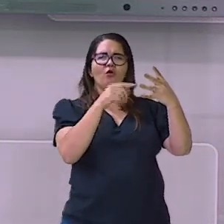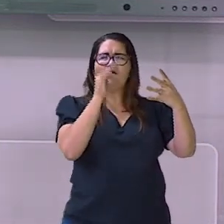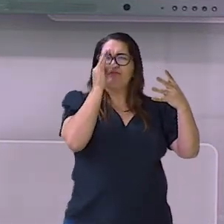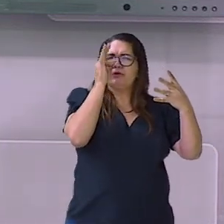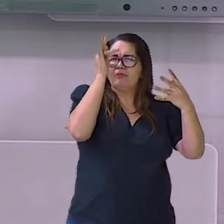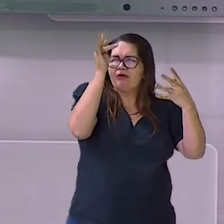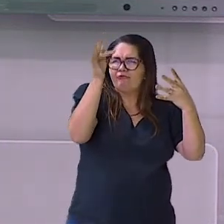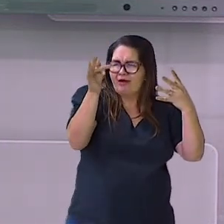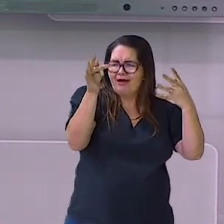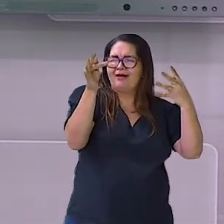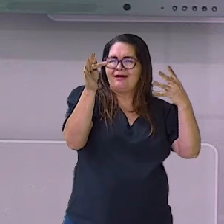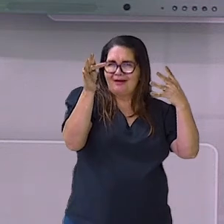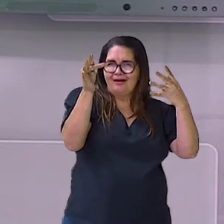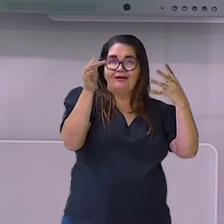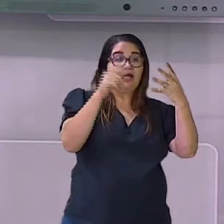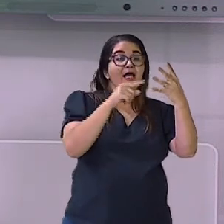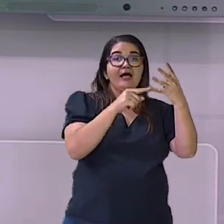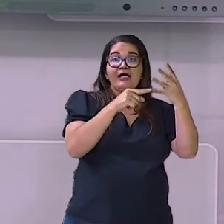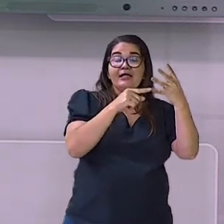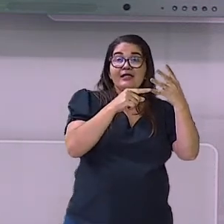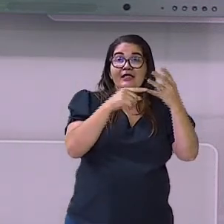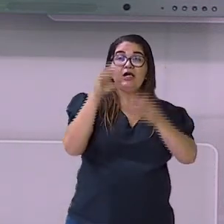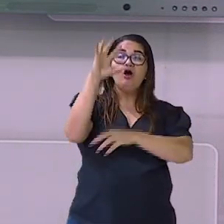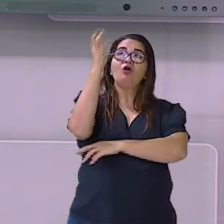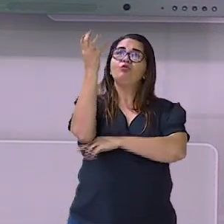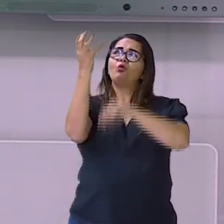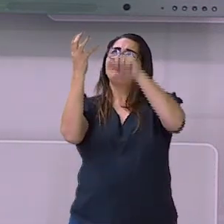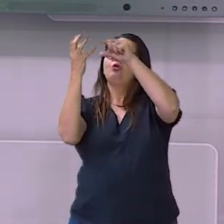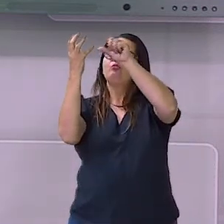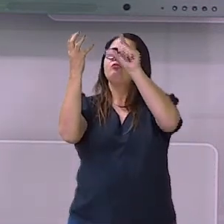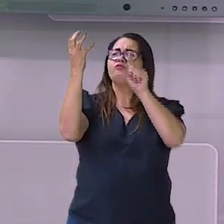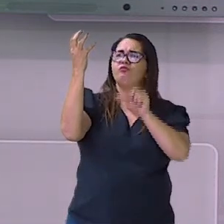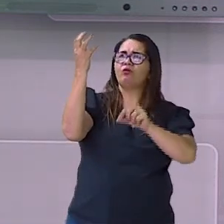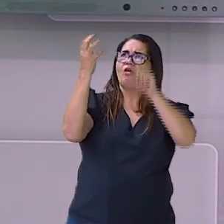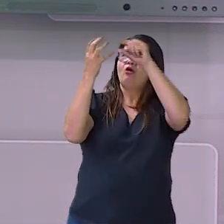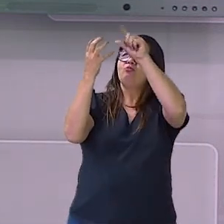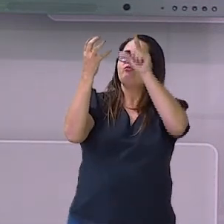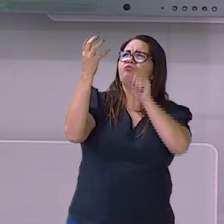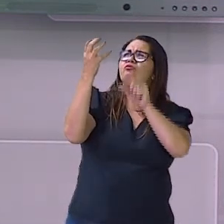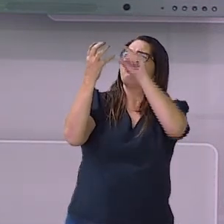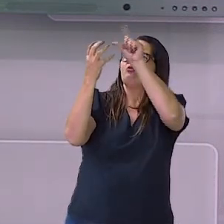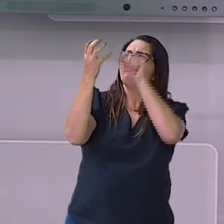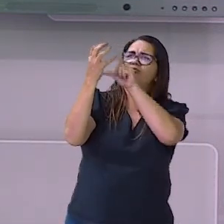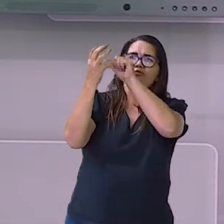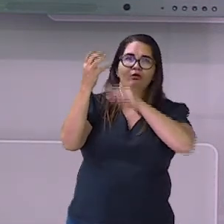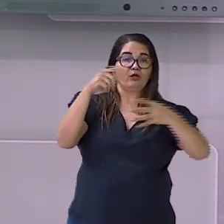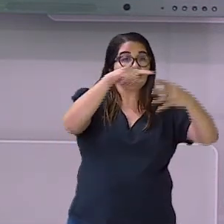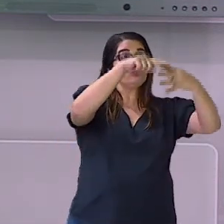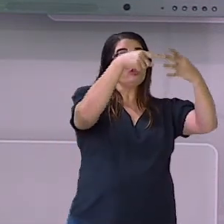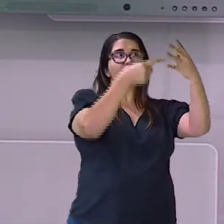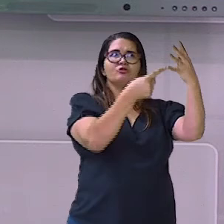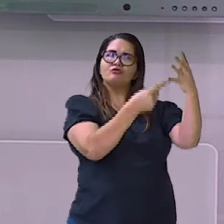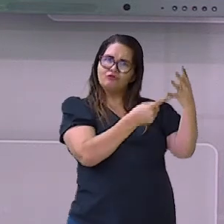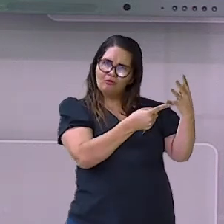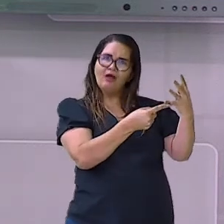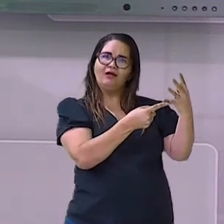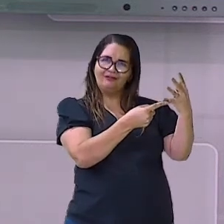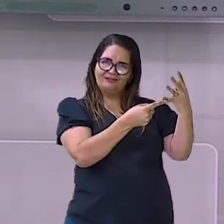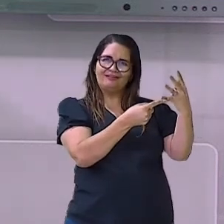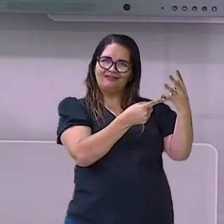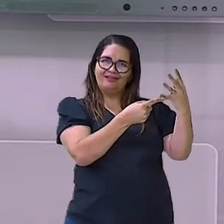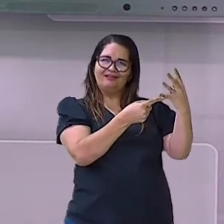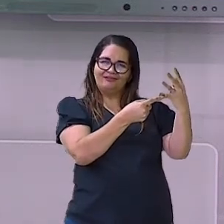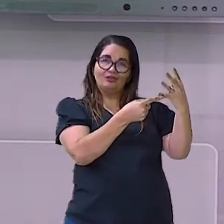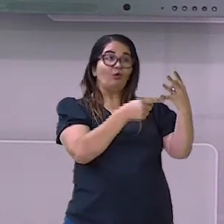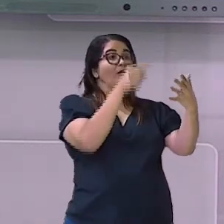primavera, verão, outono e inverno. As 4 estações do ano. Tá? Essa é